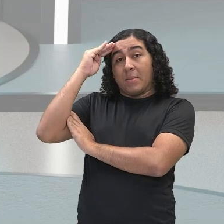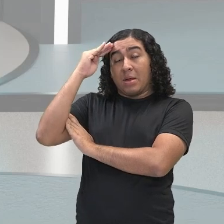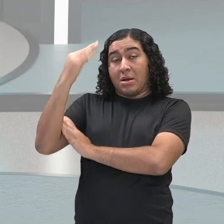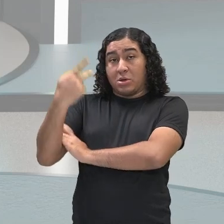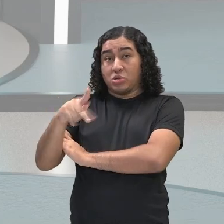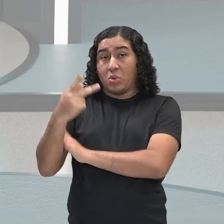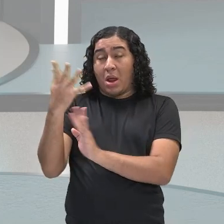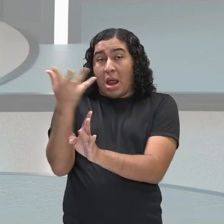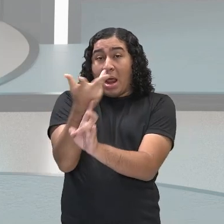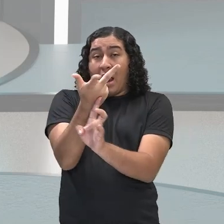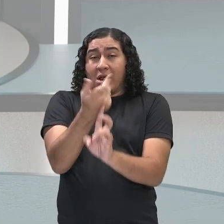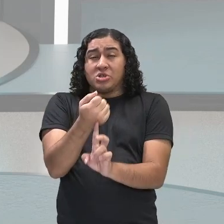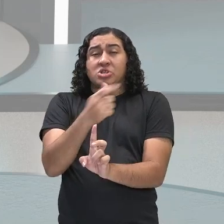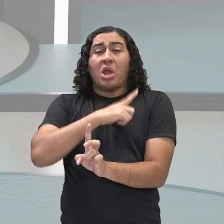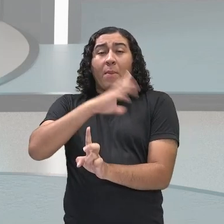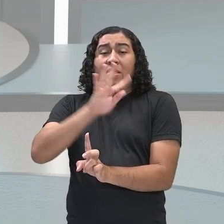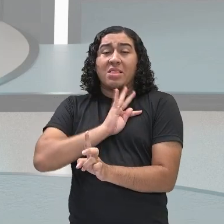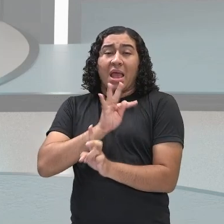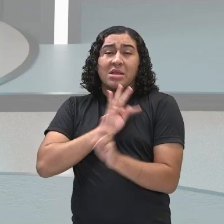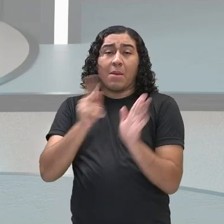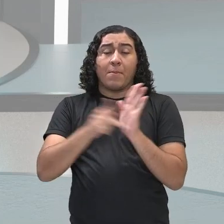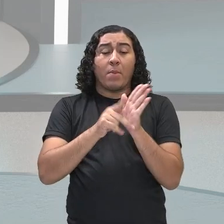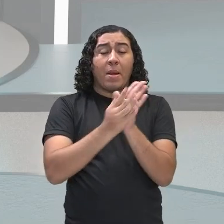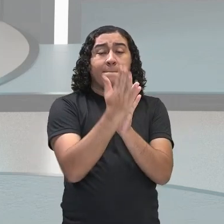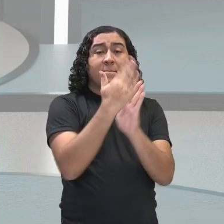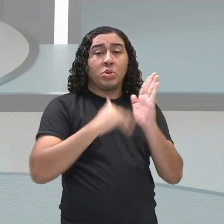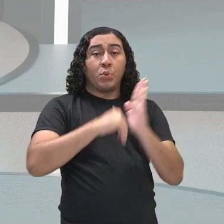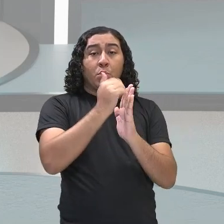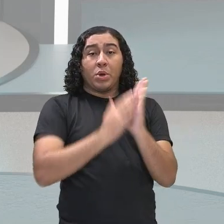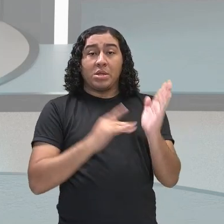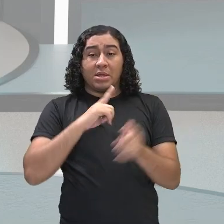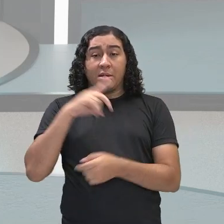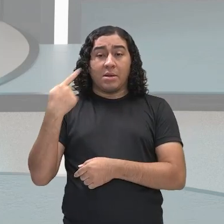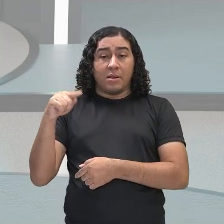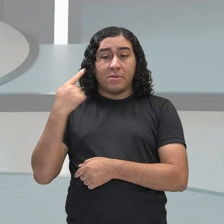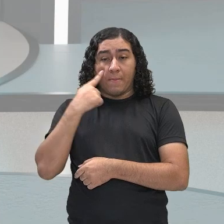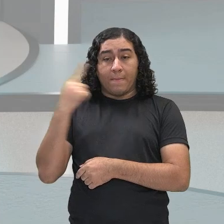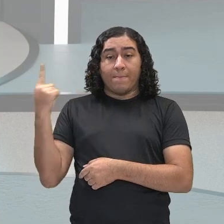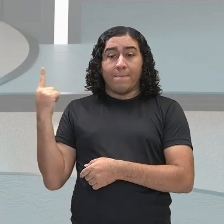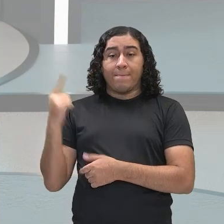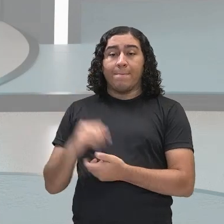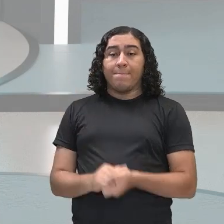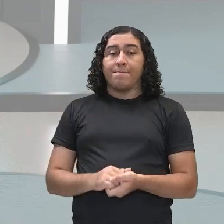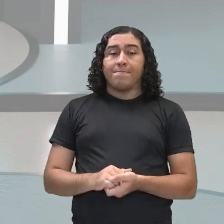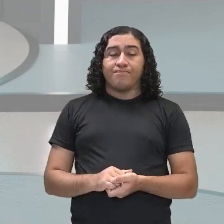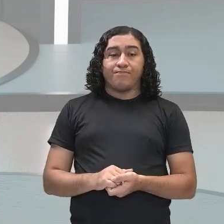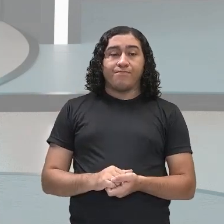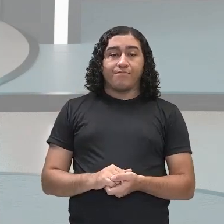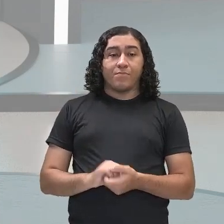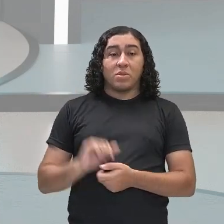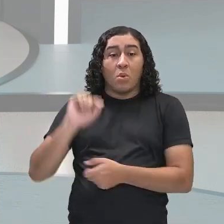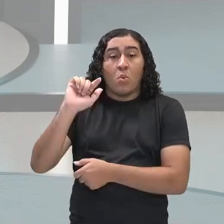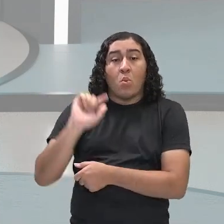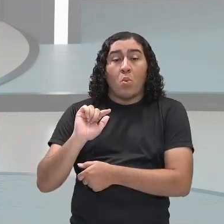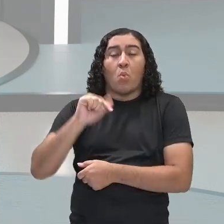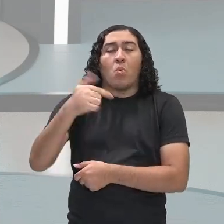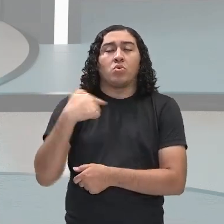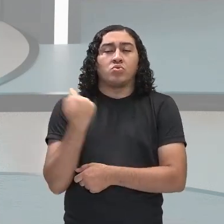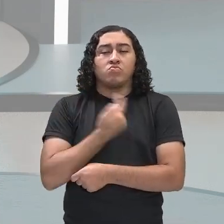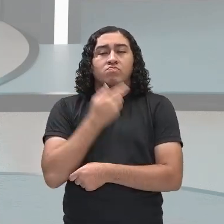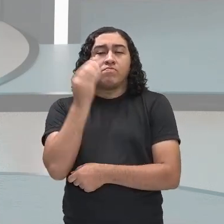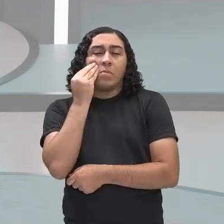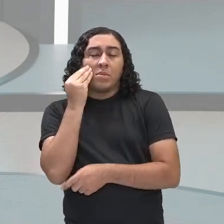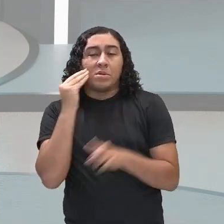a técnica do esfumato que a gente tem nessa obra de arte. Então, outra obra de arte que a gente vai ver daqui a pouquinho